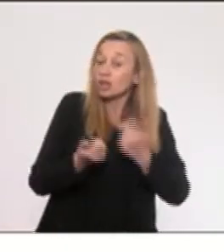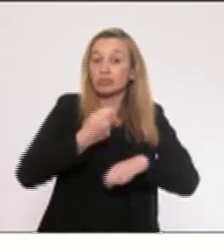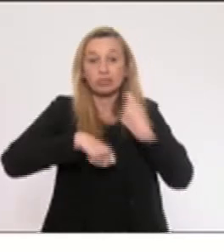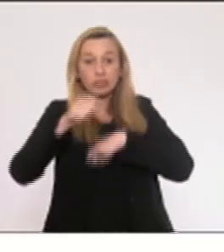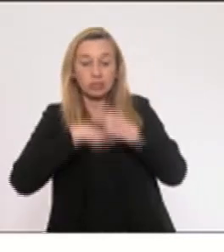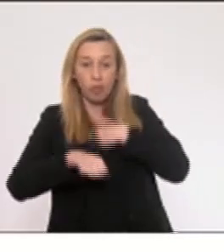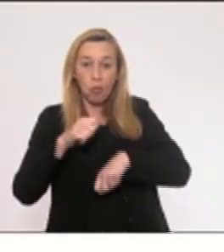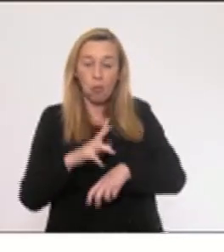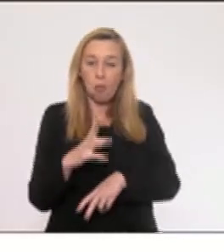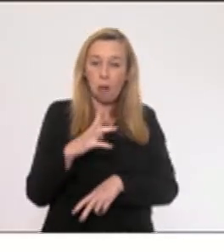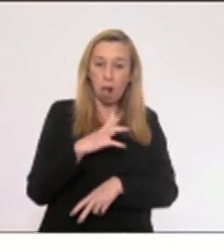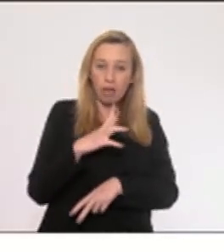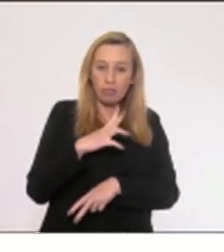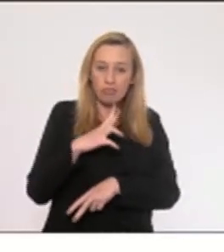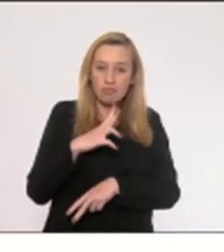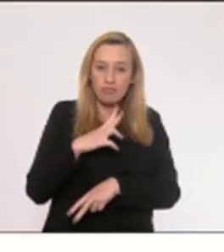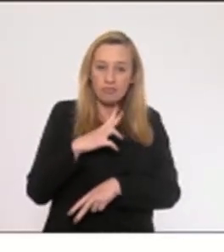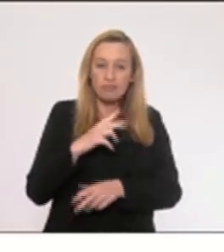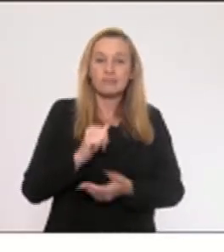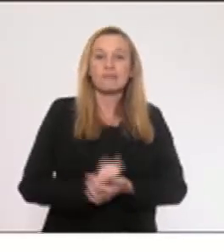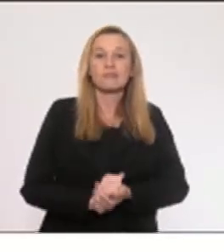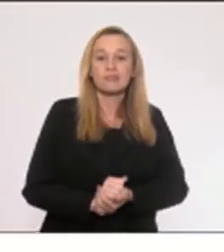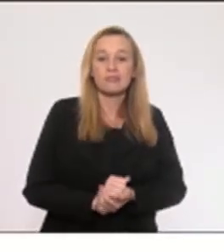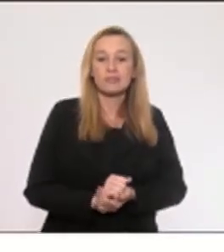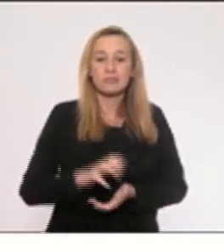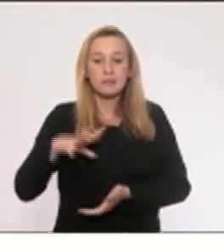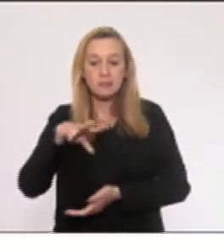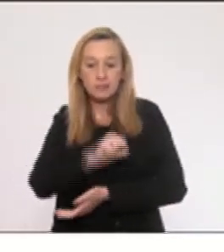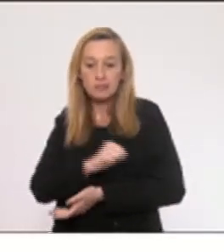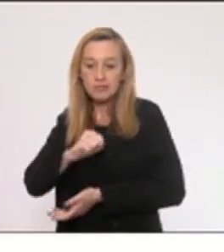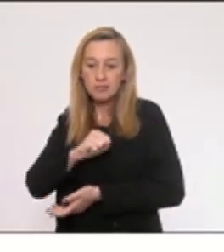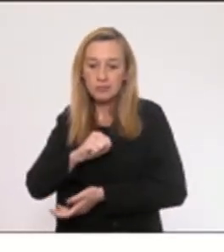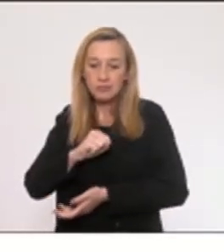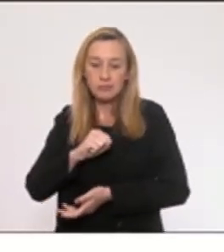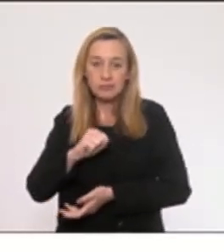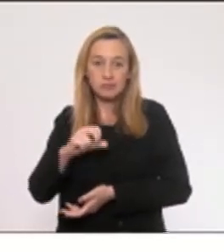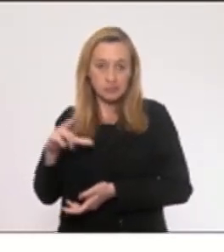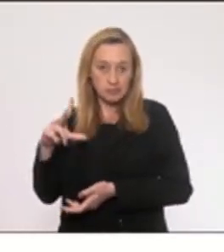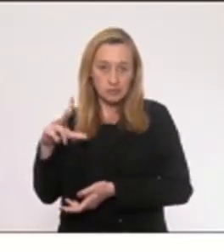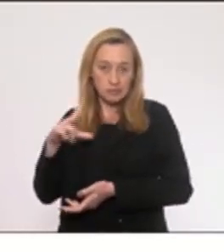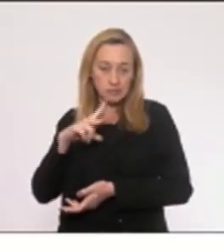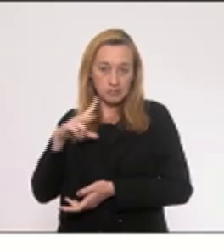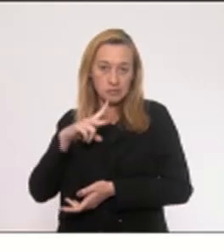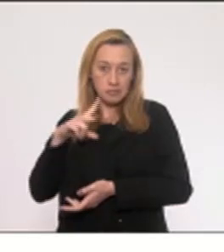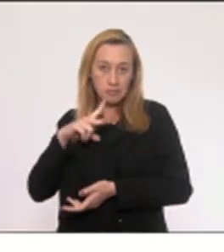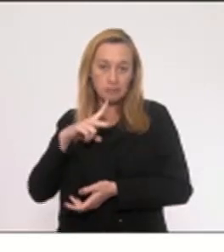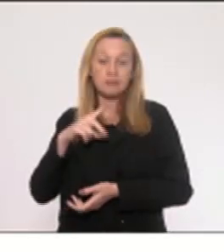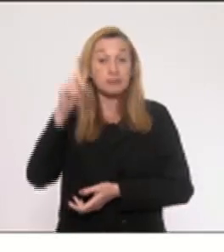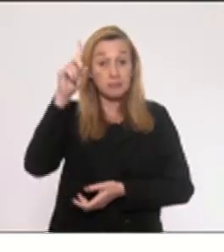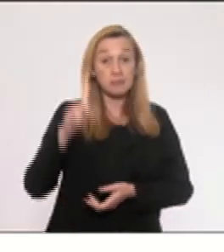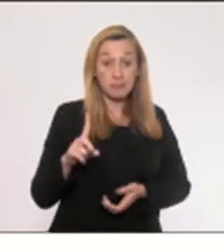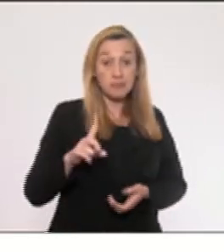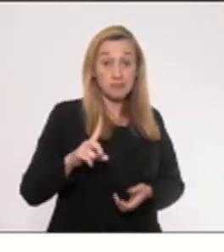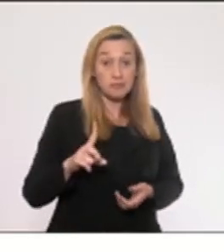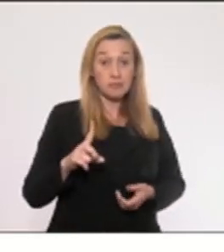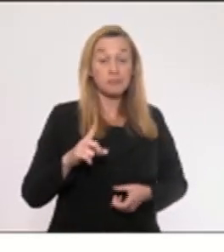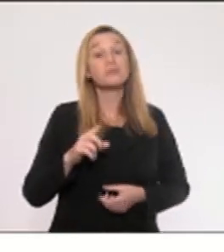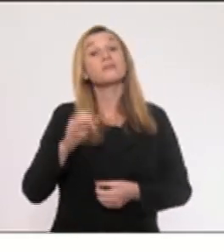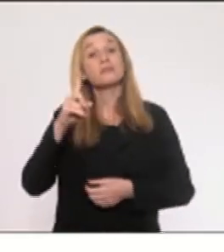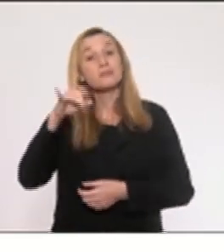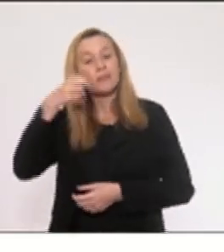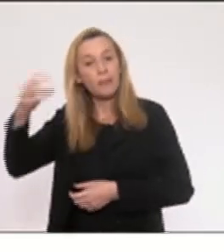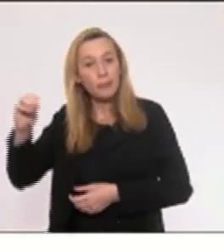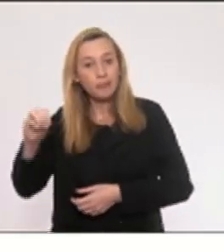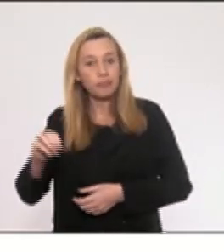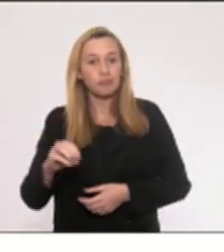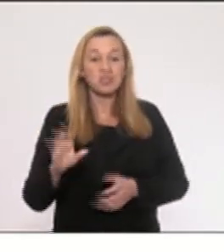do particular, tomaram para si, o FRJ, a gestão do Canecão e